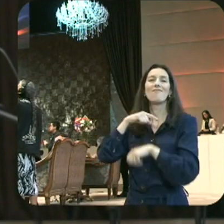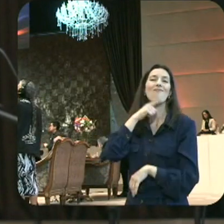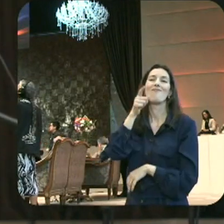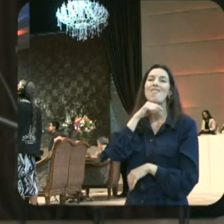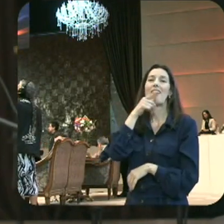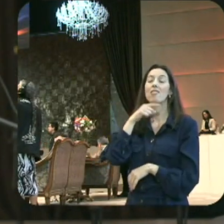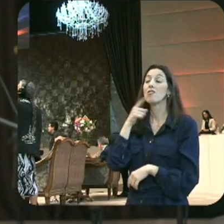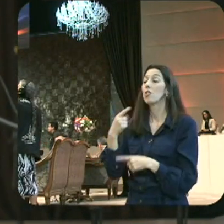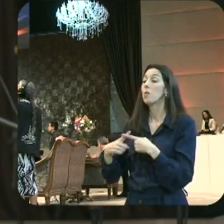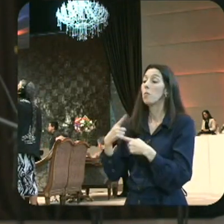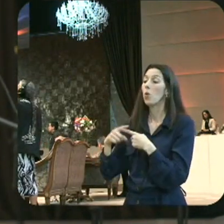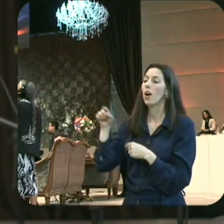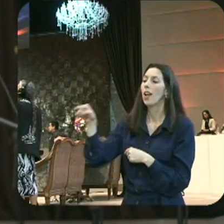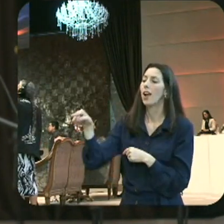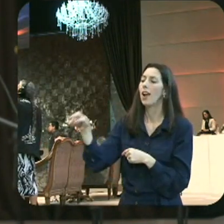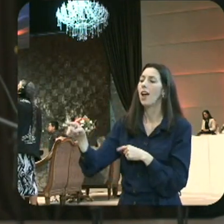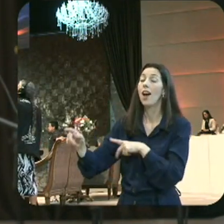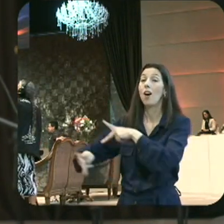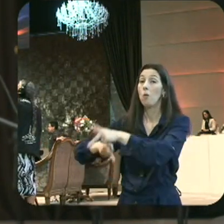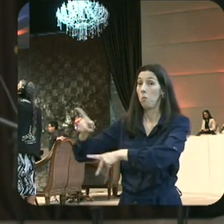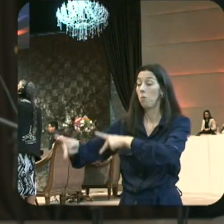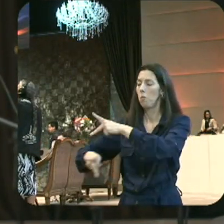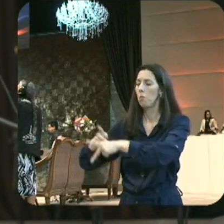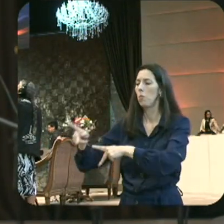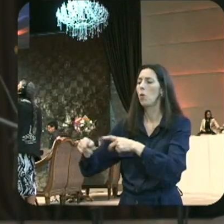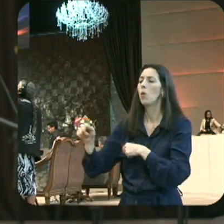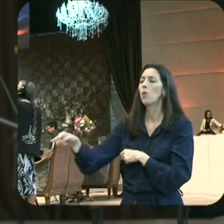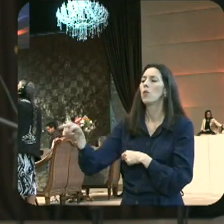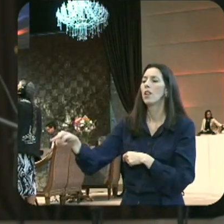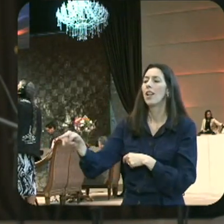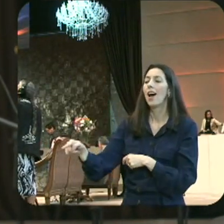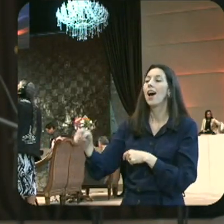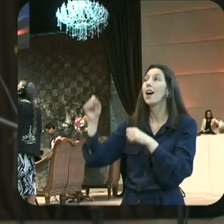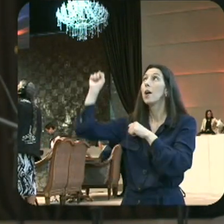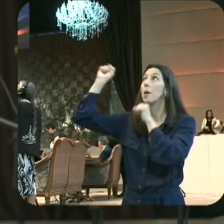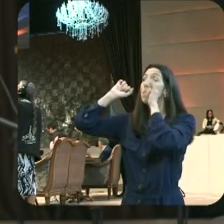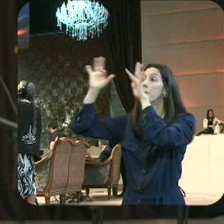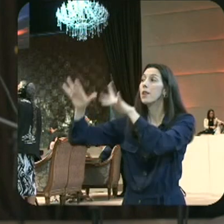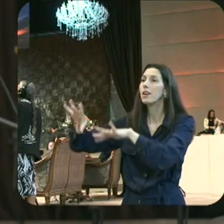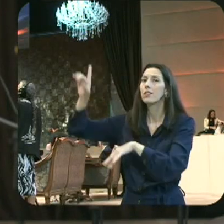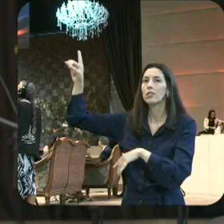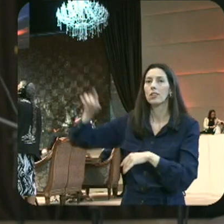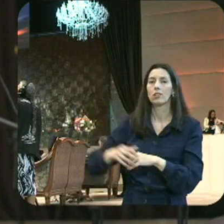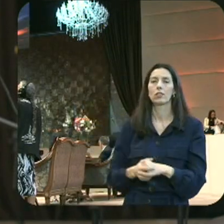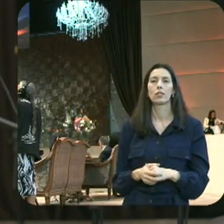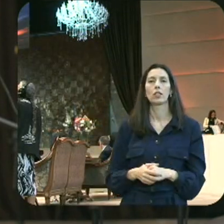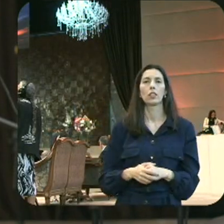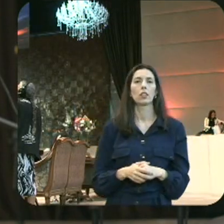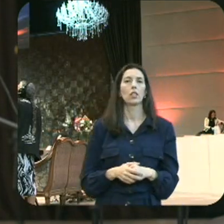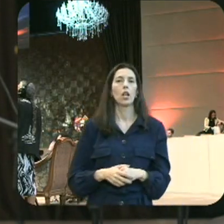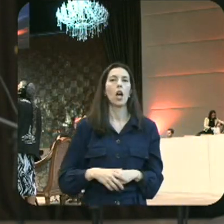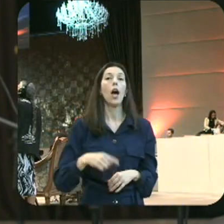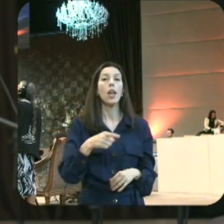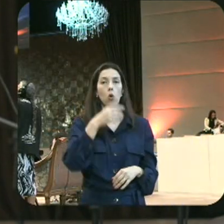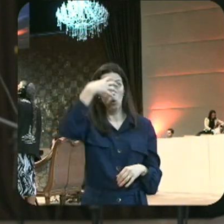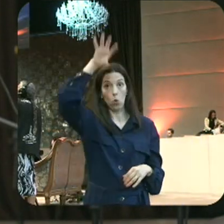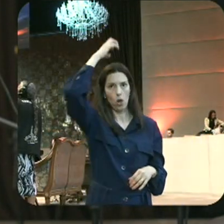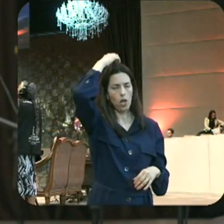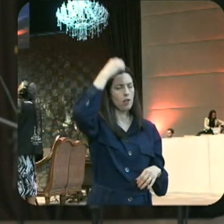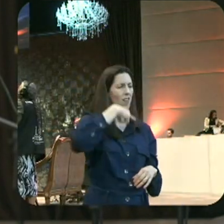E aí o rei, né, Balaque dizia: mas eu pago para você, amaldiçoa. Ele disse: não